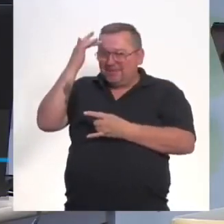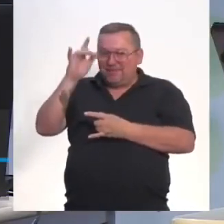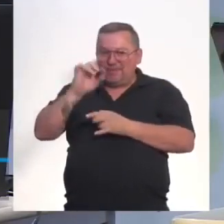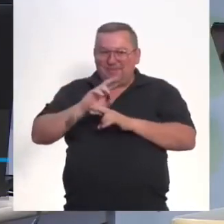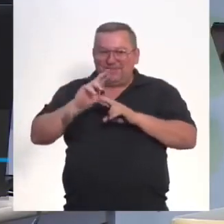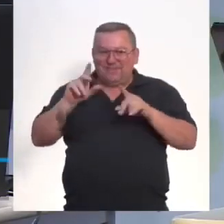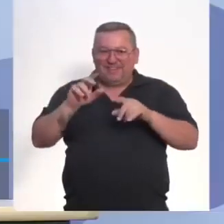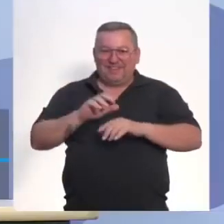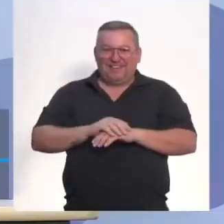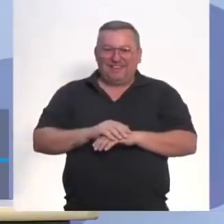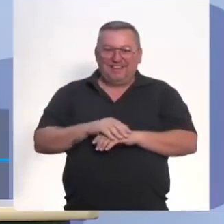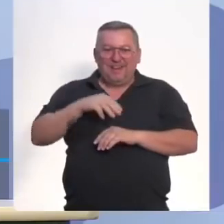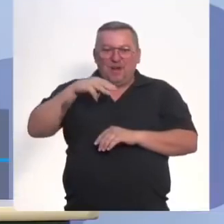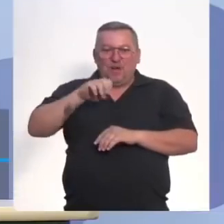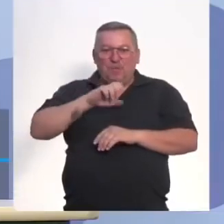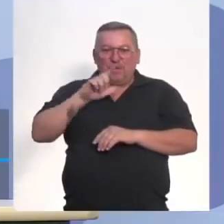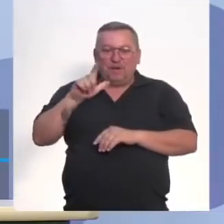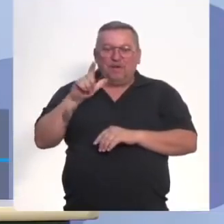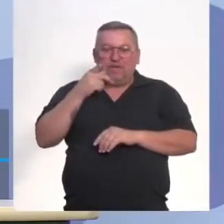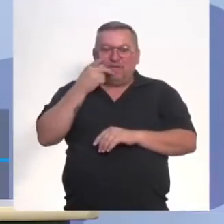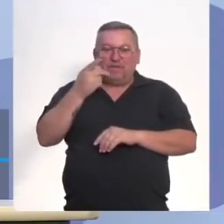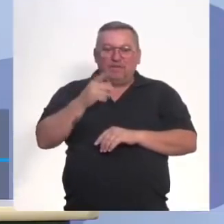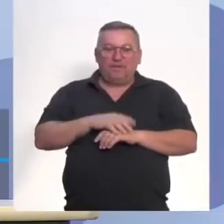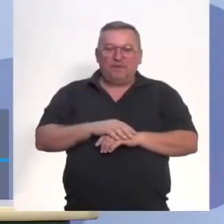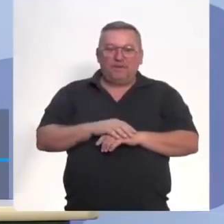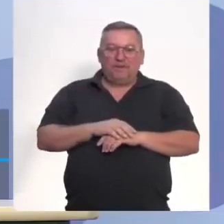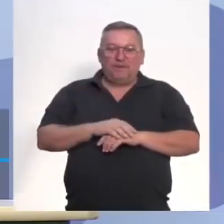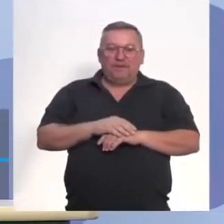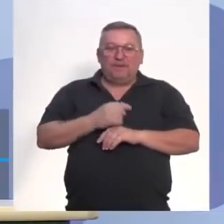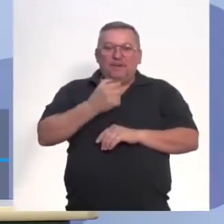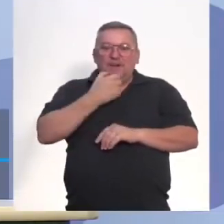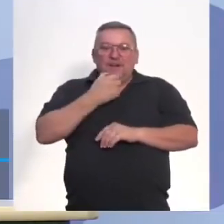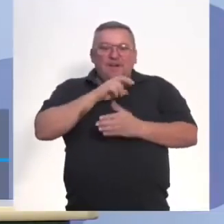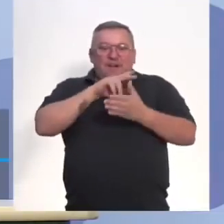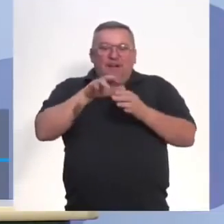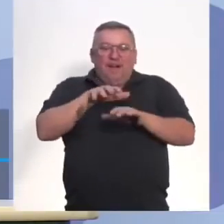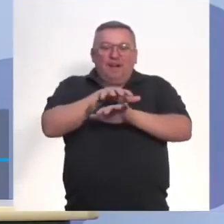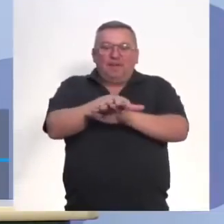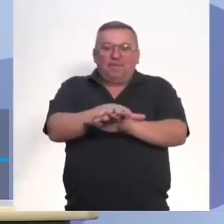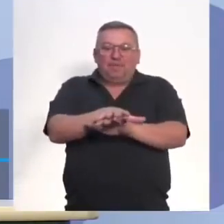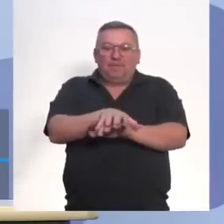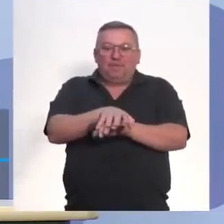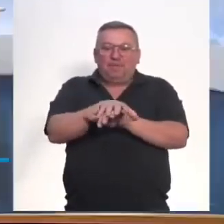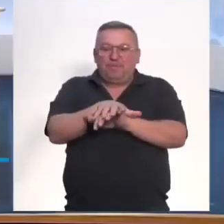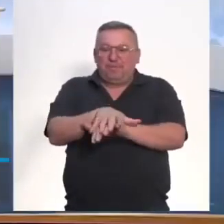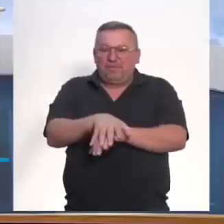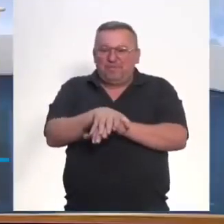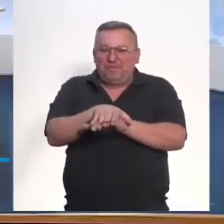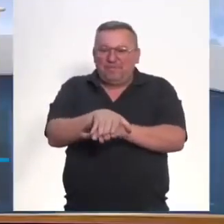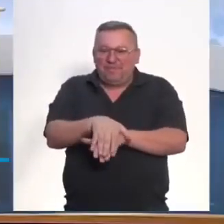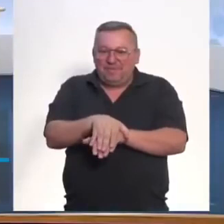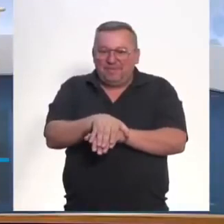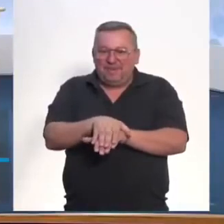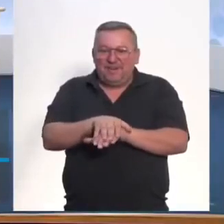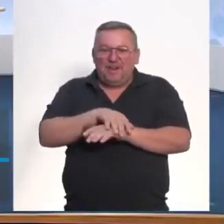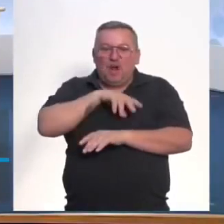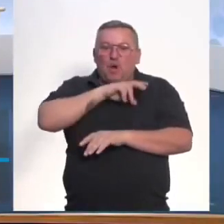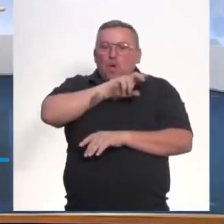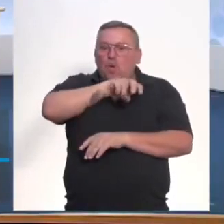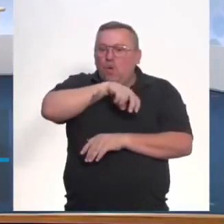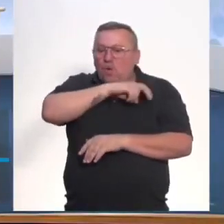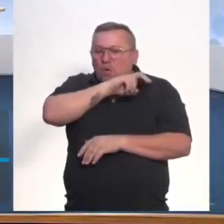Olha que bonitinho, o Miguel colocou turtle em inglês, botou um monte de tartaruguinhas. Acho que ele veio da aula de inglês, né?